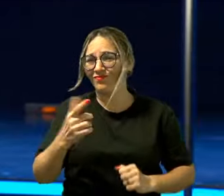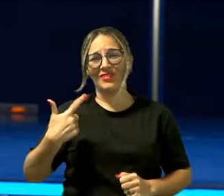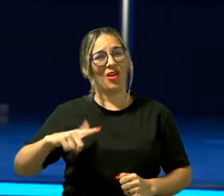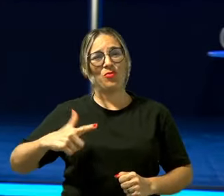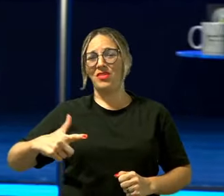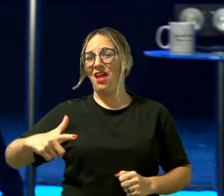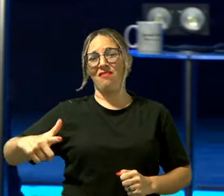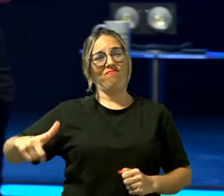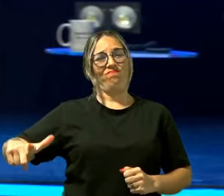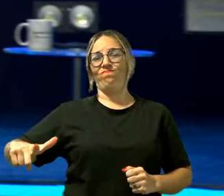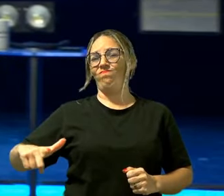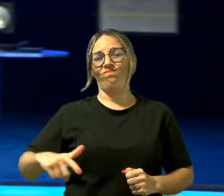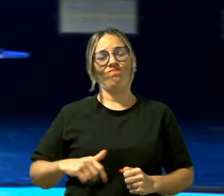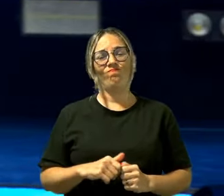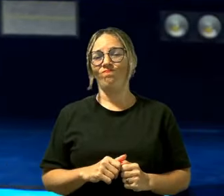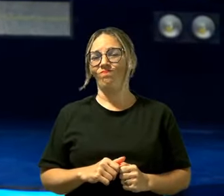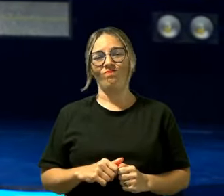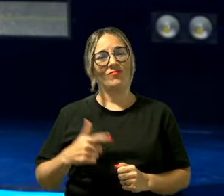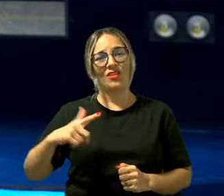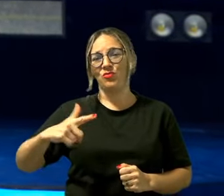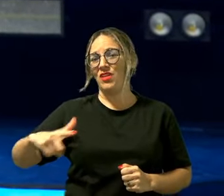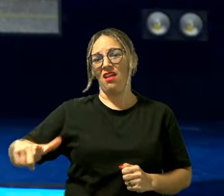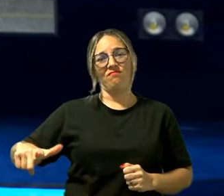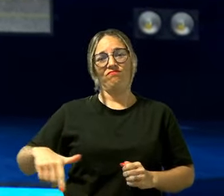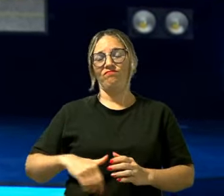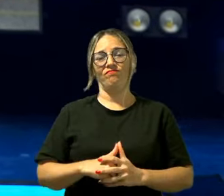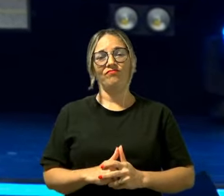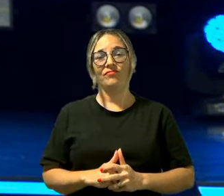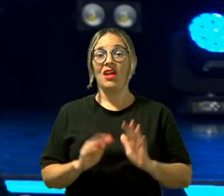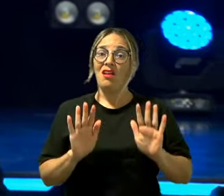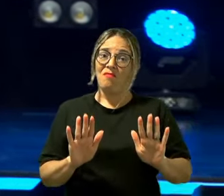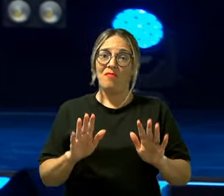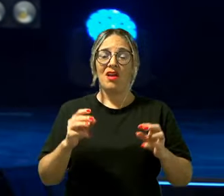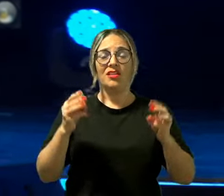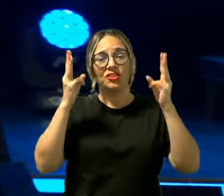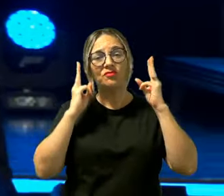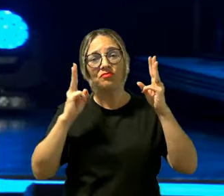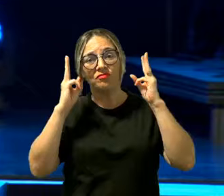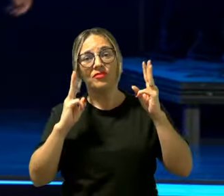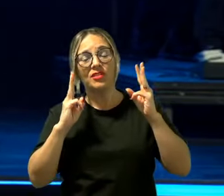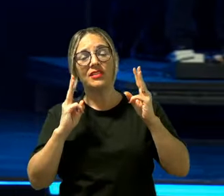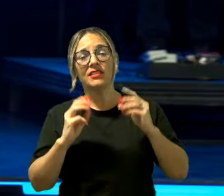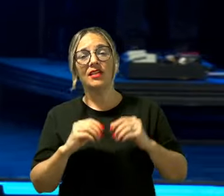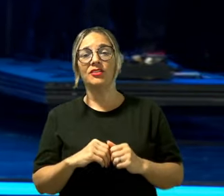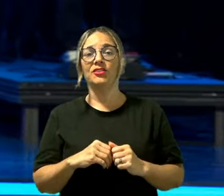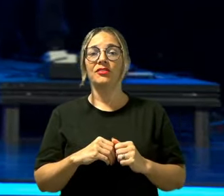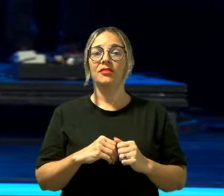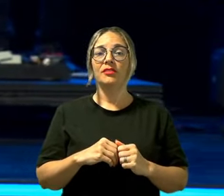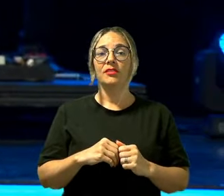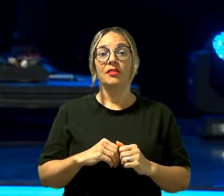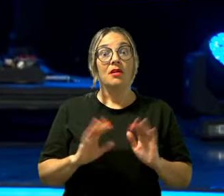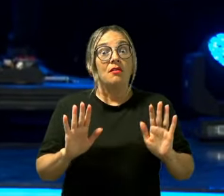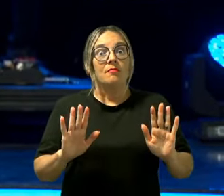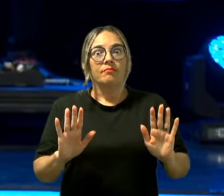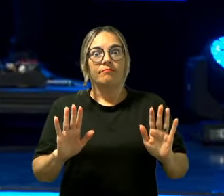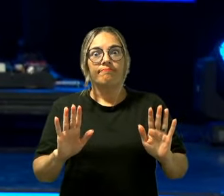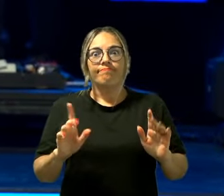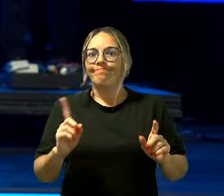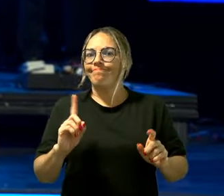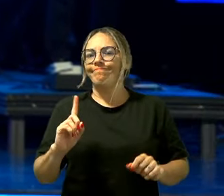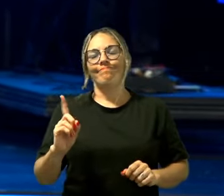pregaram sobre isso, aleluia. Aí escondem Moisés, pá. Aí de repente não tem mais como